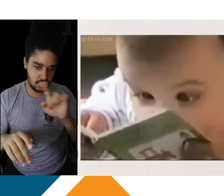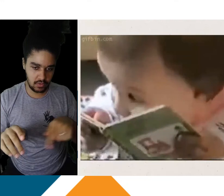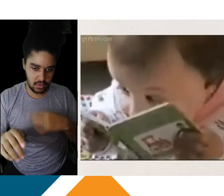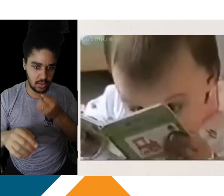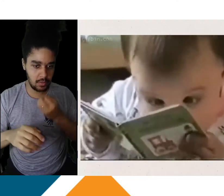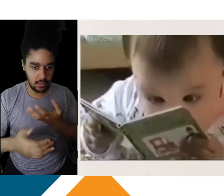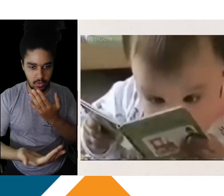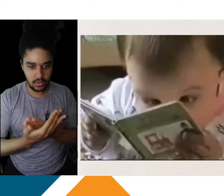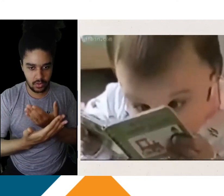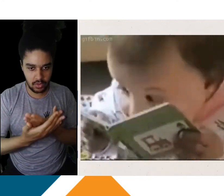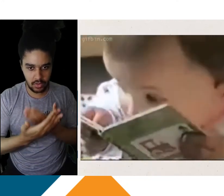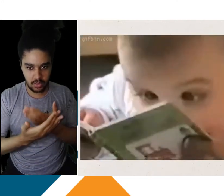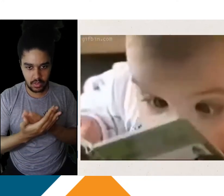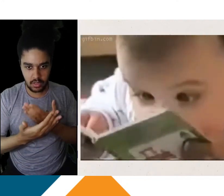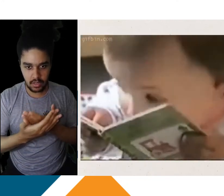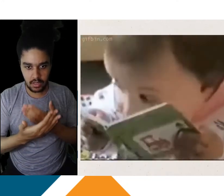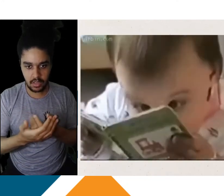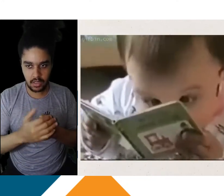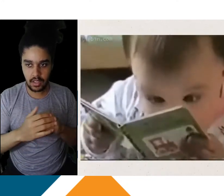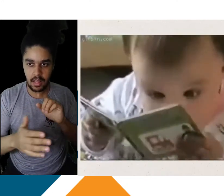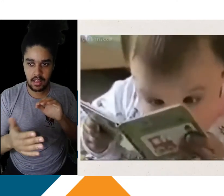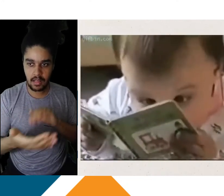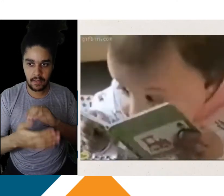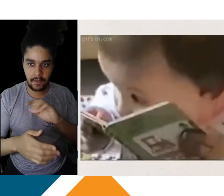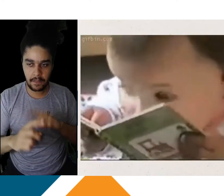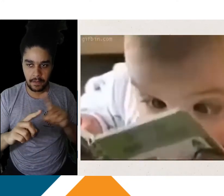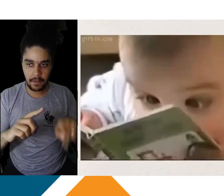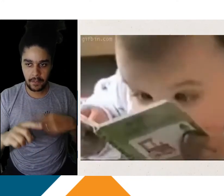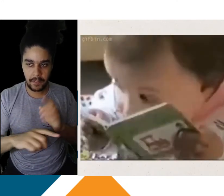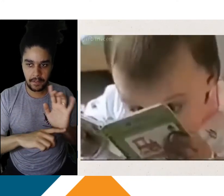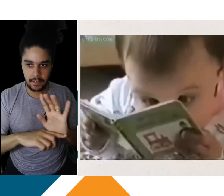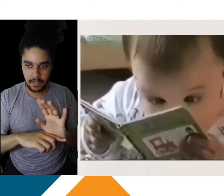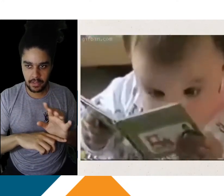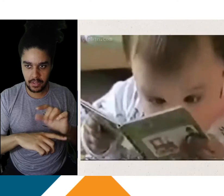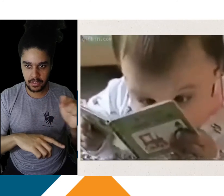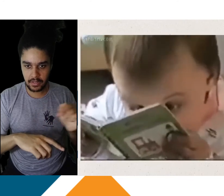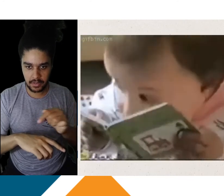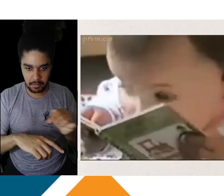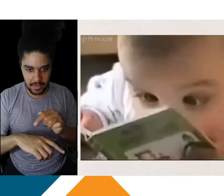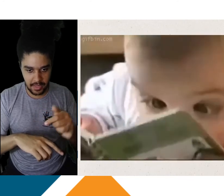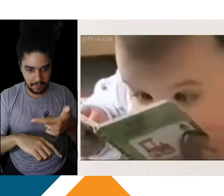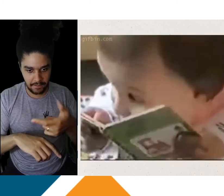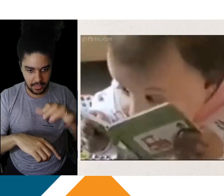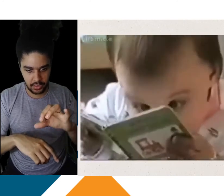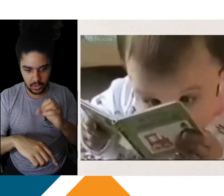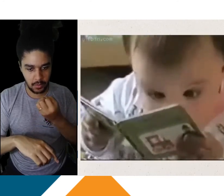despedir de vocês, desejar bons estudos. Esperamos vocês no próximo vídeo, né, na próxima semana, na